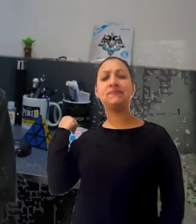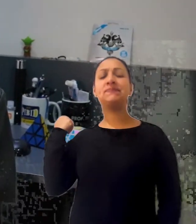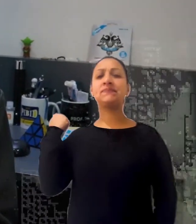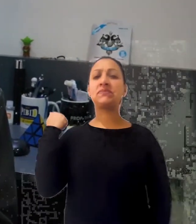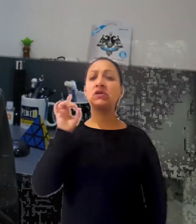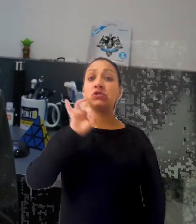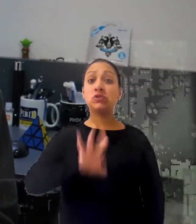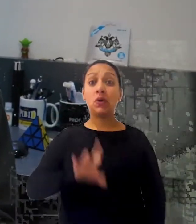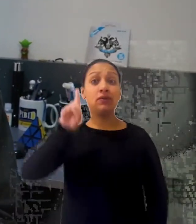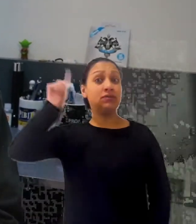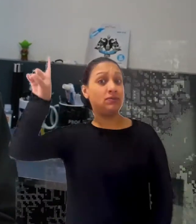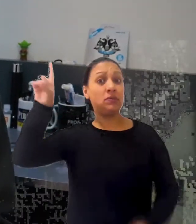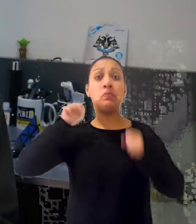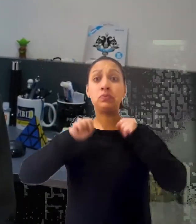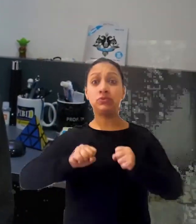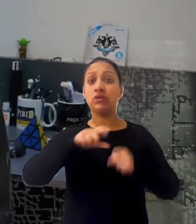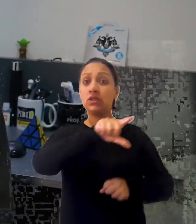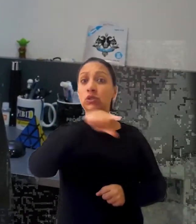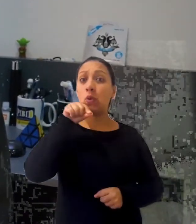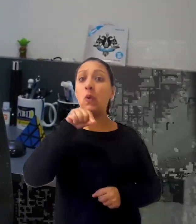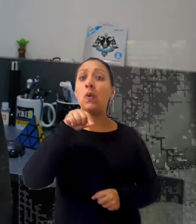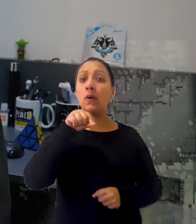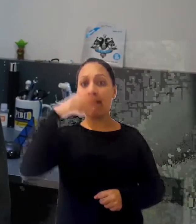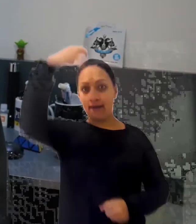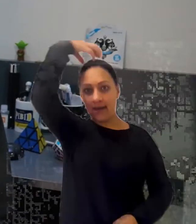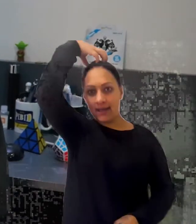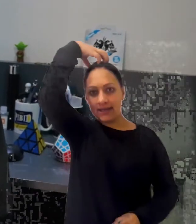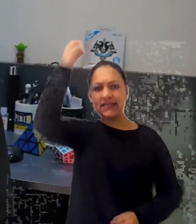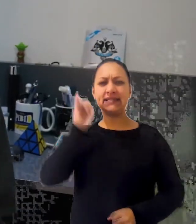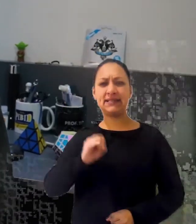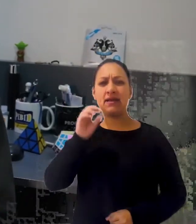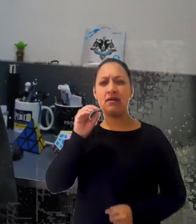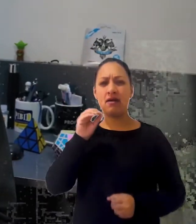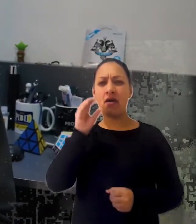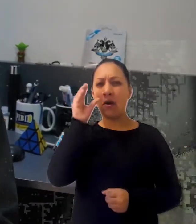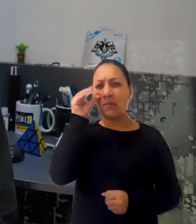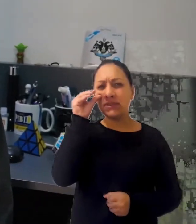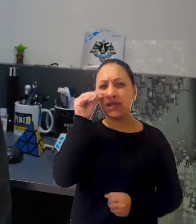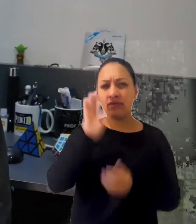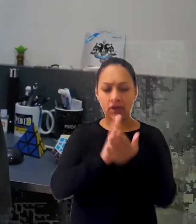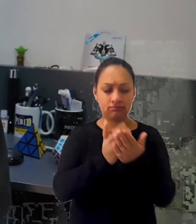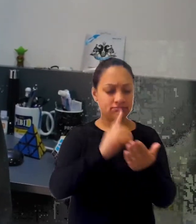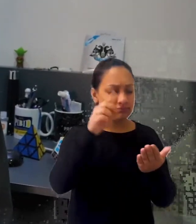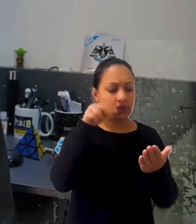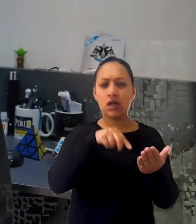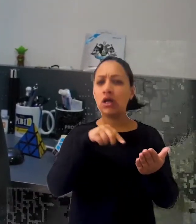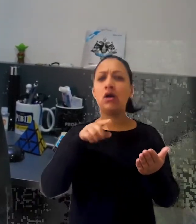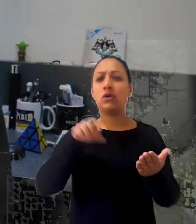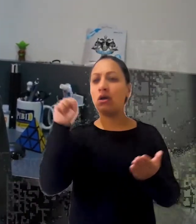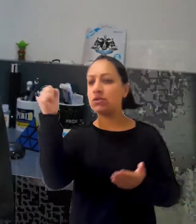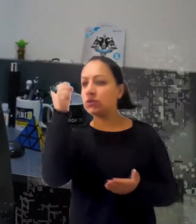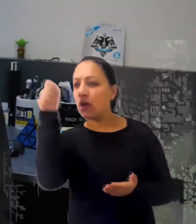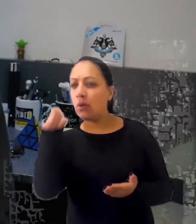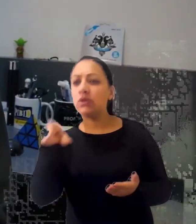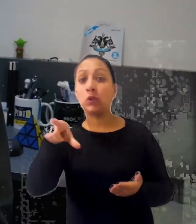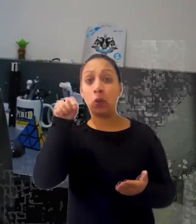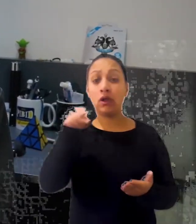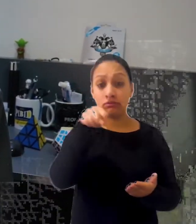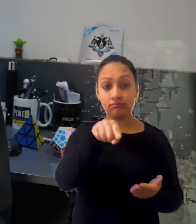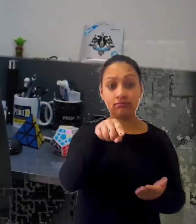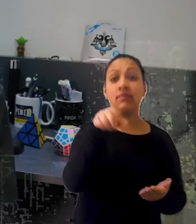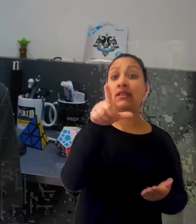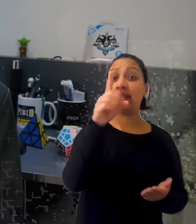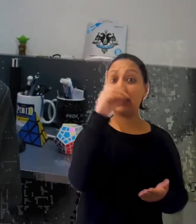Naquela época, só Deus escolhia o rei. Se a gente for ver, Deus sempre escolhia os reis. Escolheu Saul,